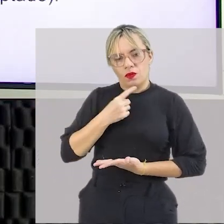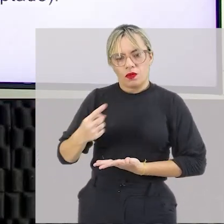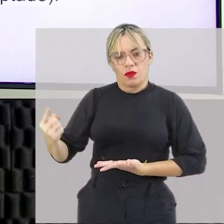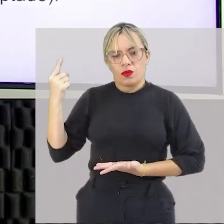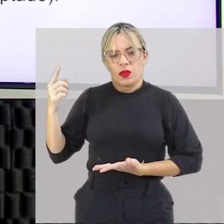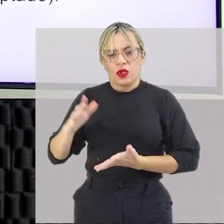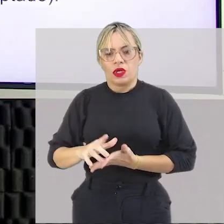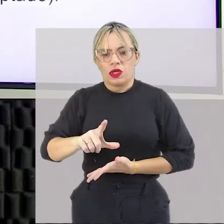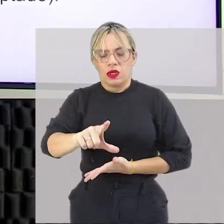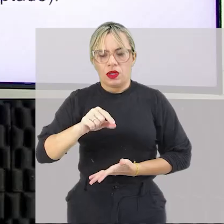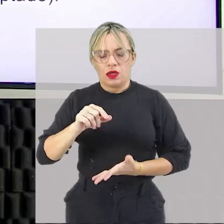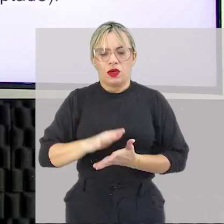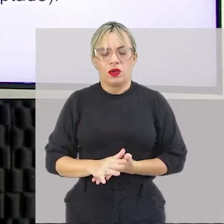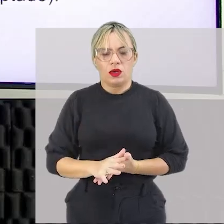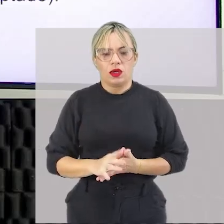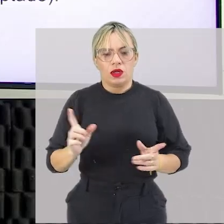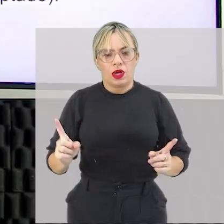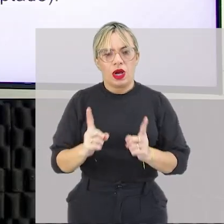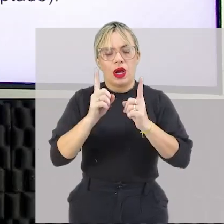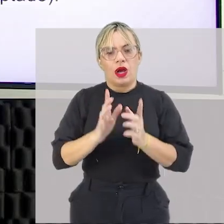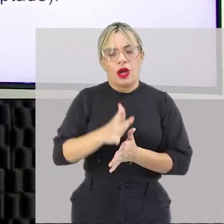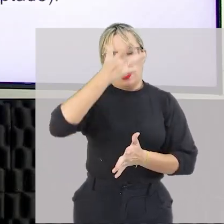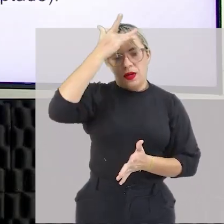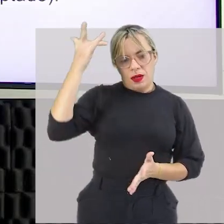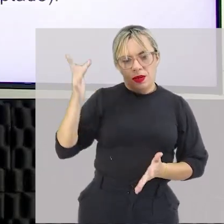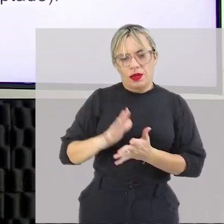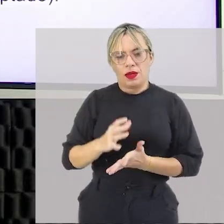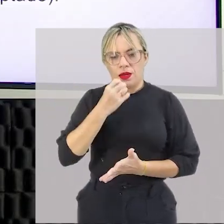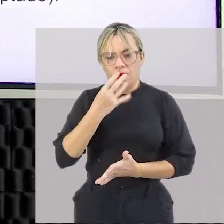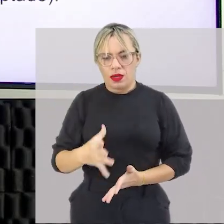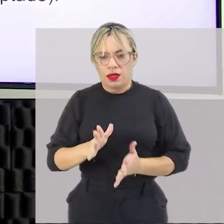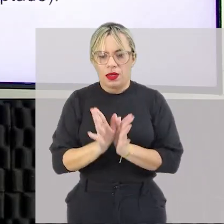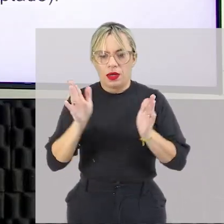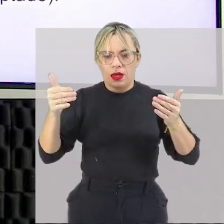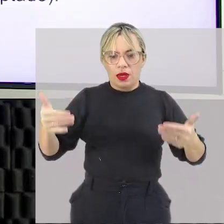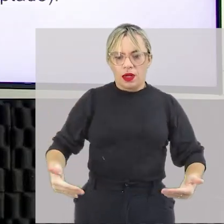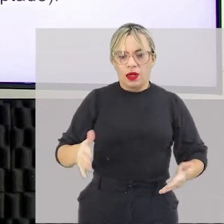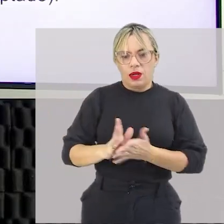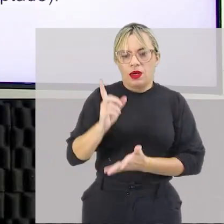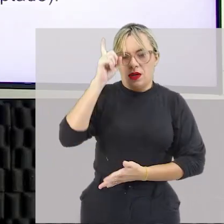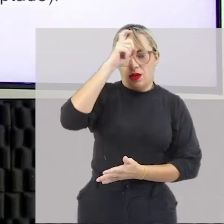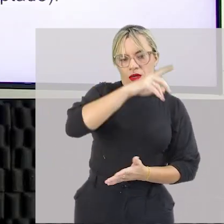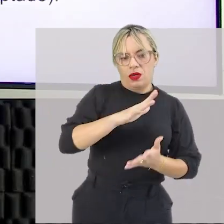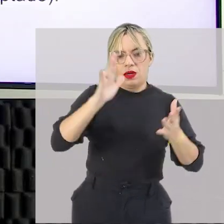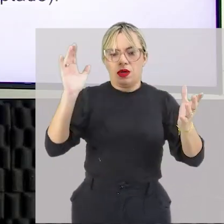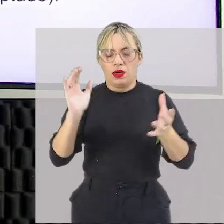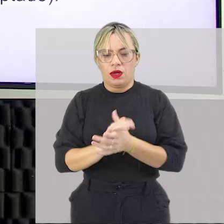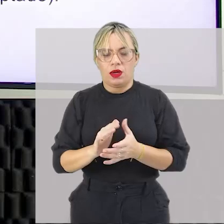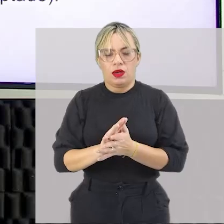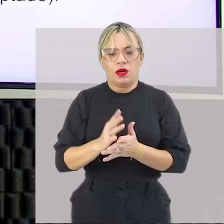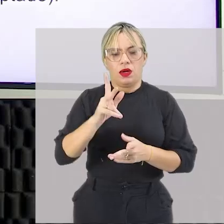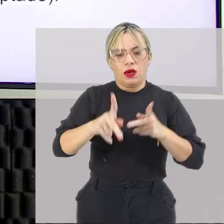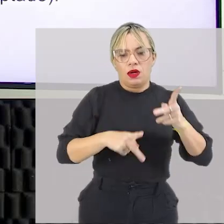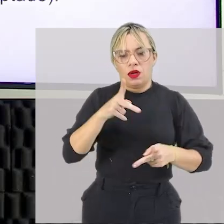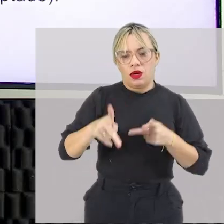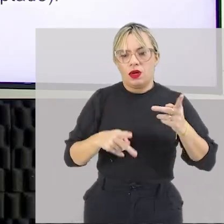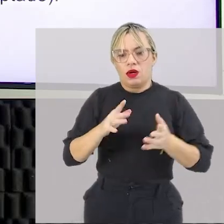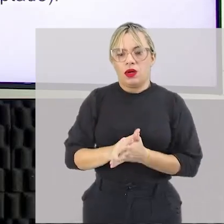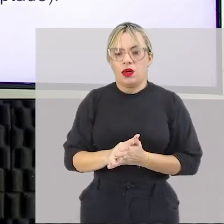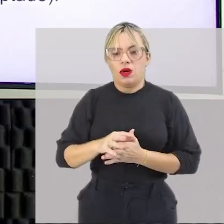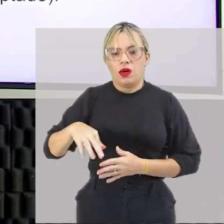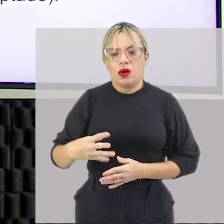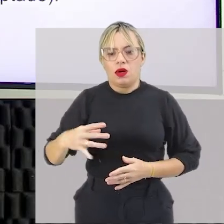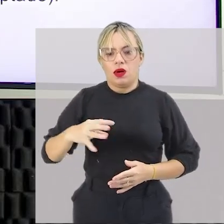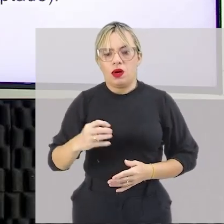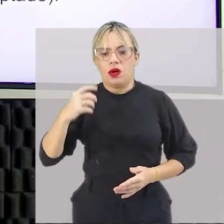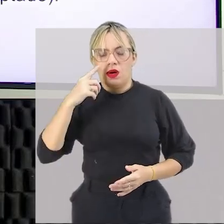marido ou da esposa, e estar alerta para as dificuldades do casamento. Então, nesse povo chamado Oiô, existia um costume citado no